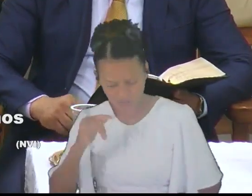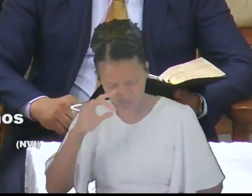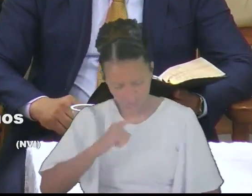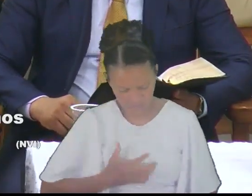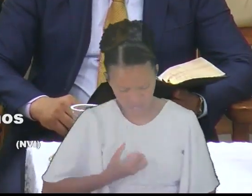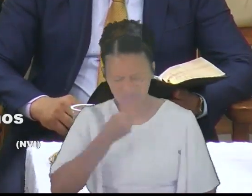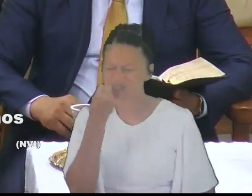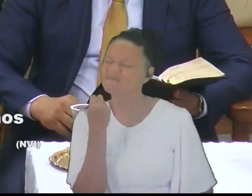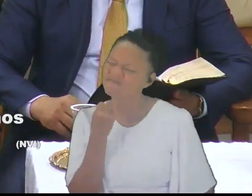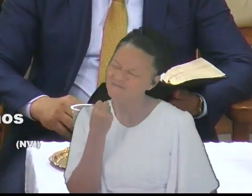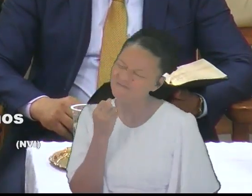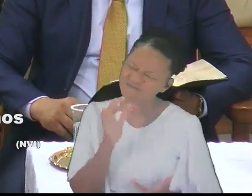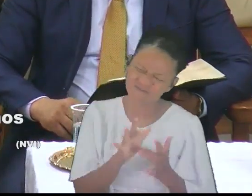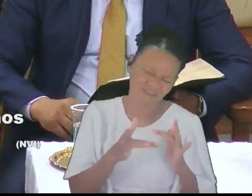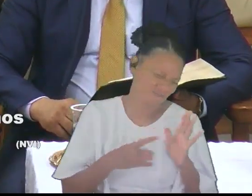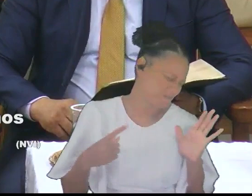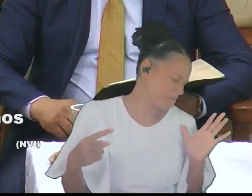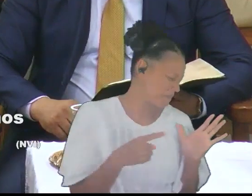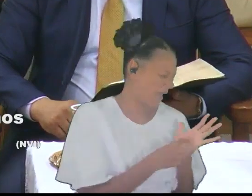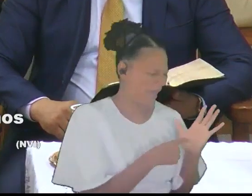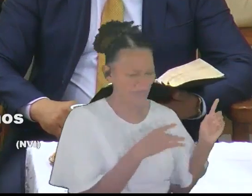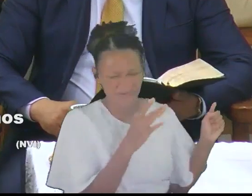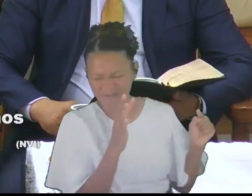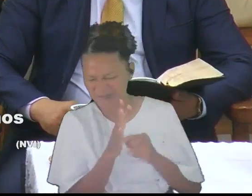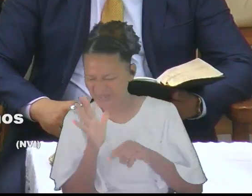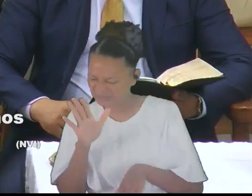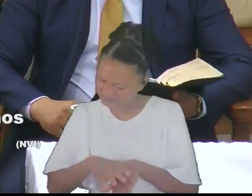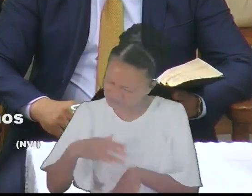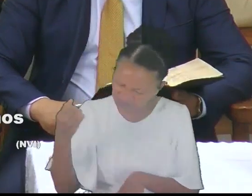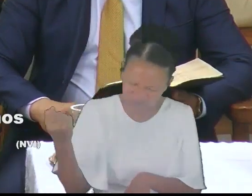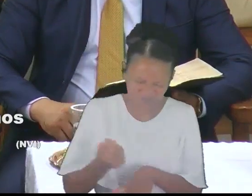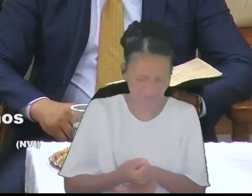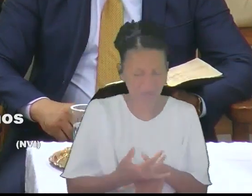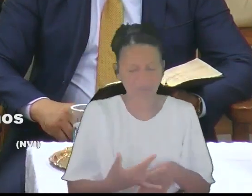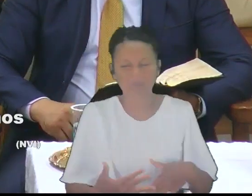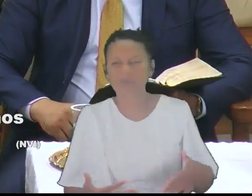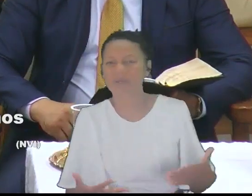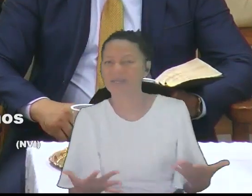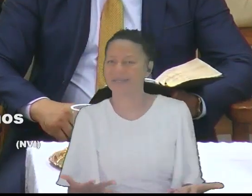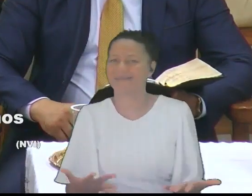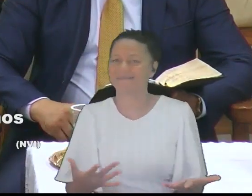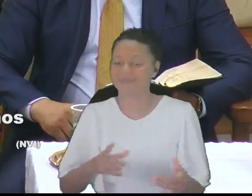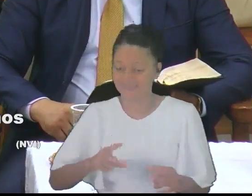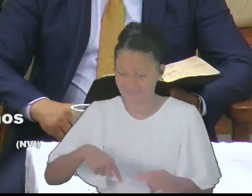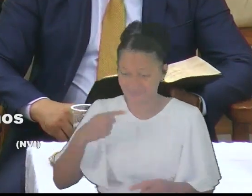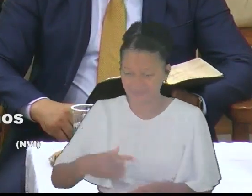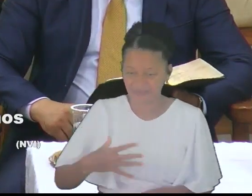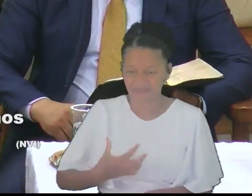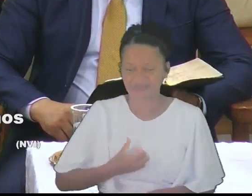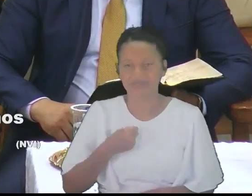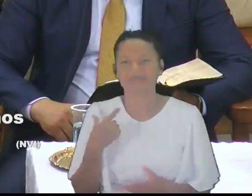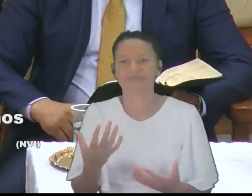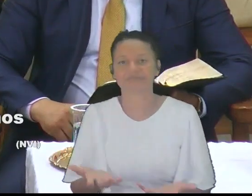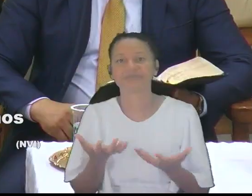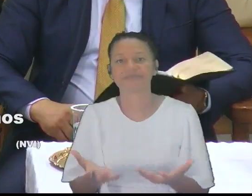Cristo rasgou o seu corpo na cruz do Calvário. Agora, depois de eu salvo, olha que coisa linda, eu